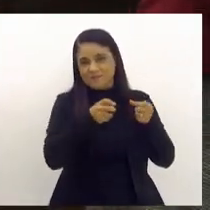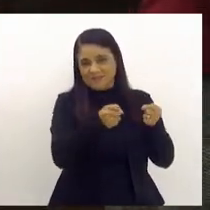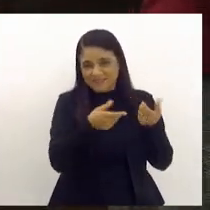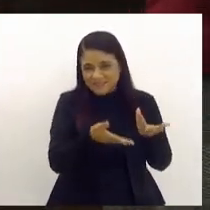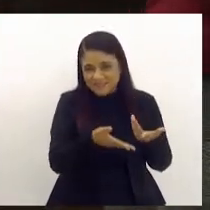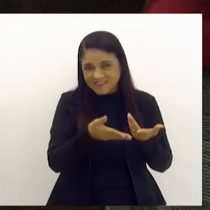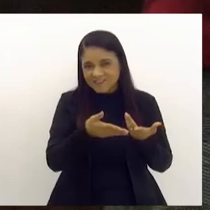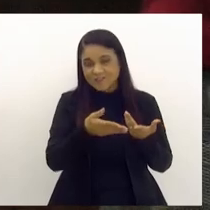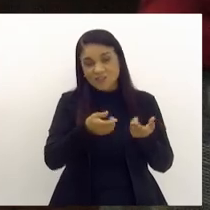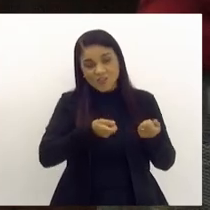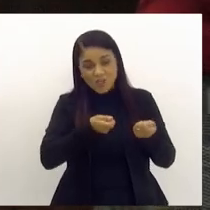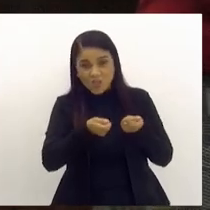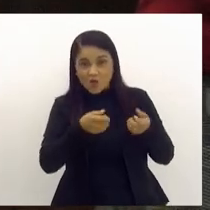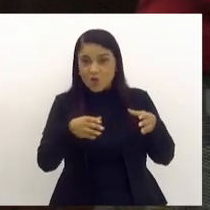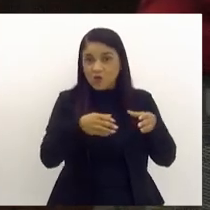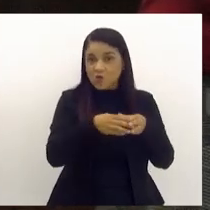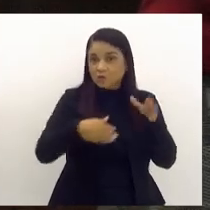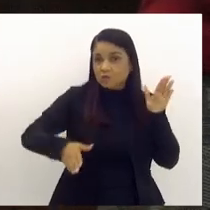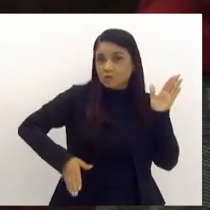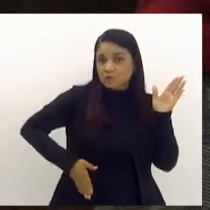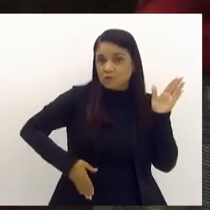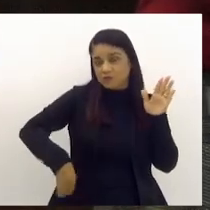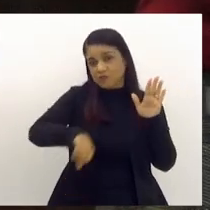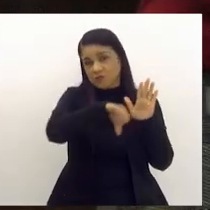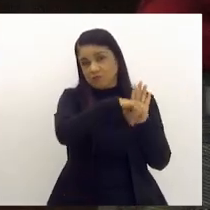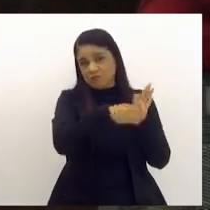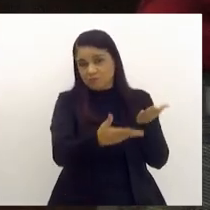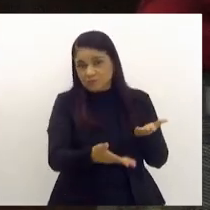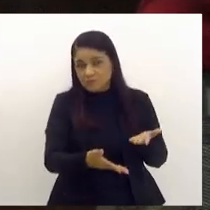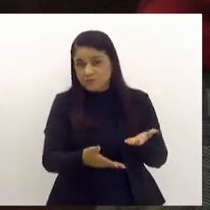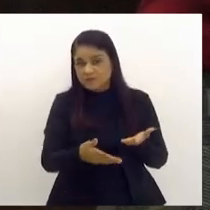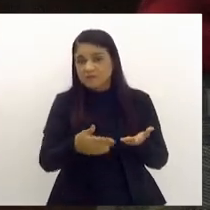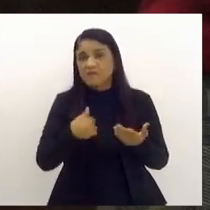pelas facções, a gente tem que legislar sobre isso.